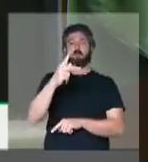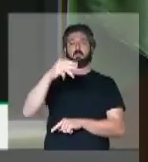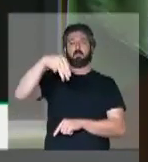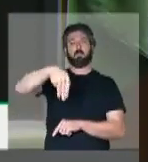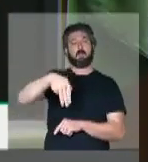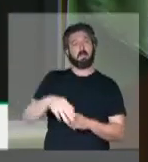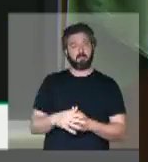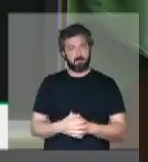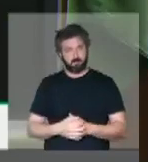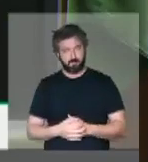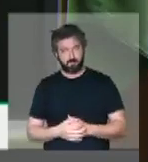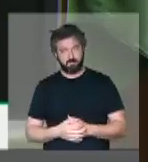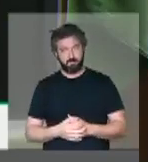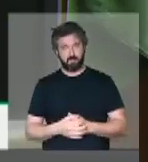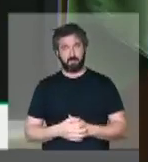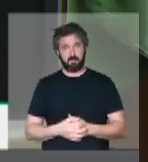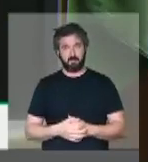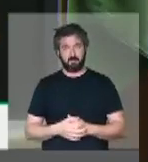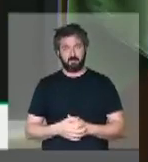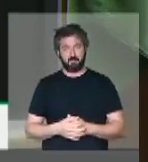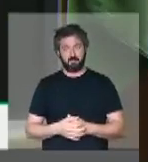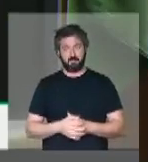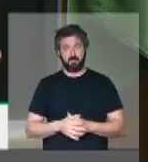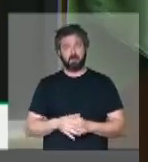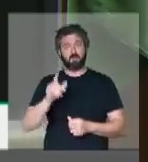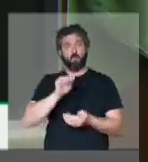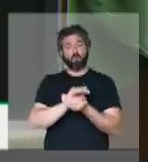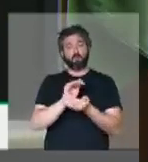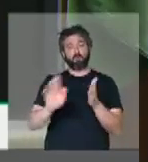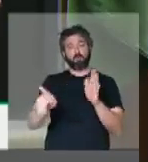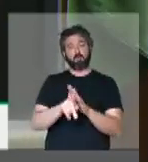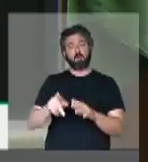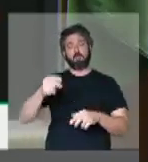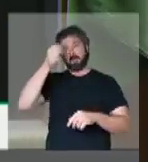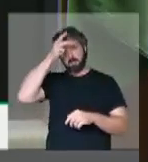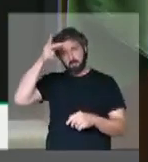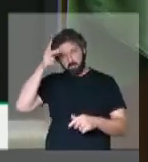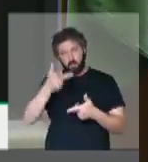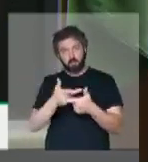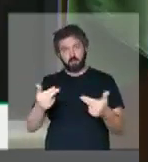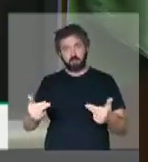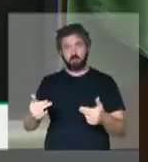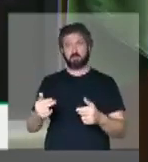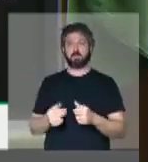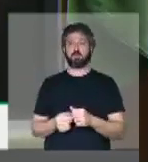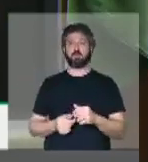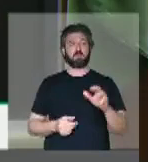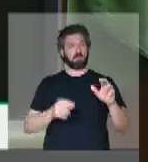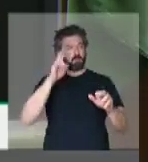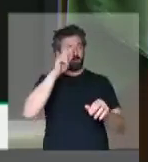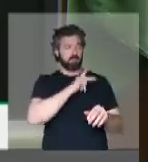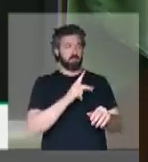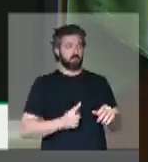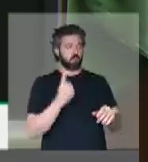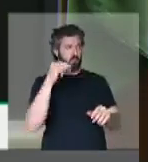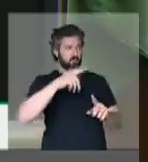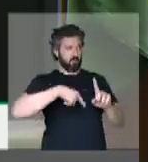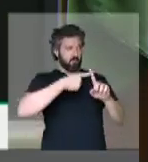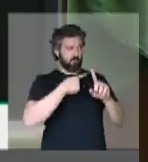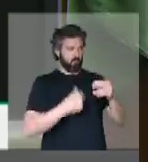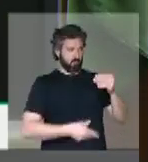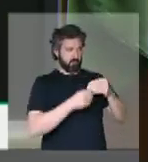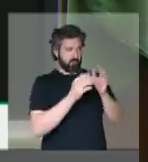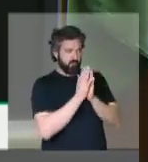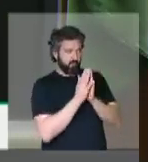que recursos no FPM, que é o Fundo de Participação dos Municípios. Senhor presidente, eu pediria apenas mais 1 minuto